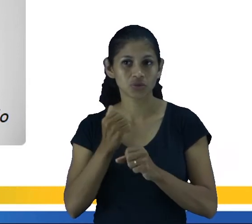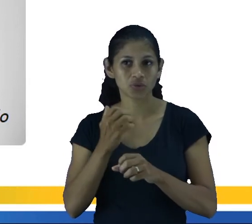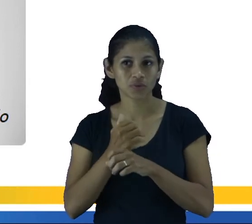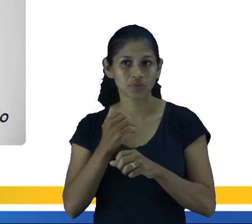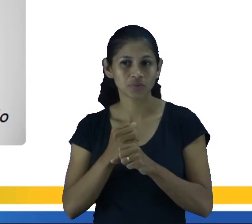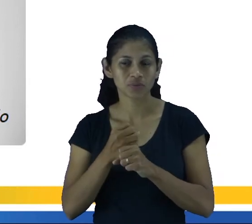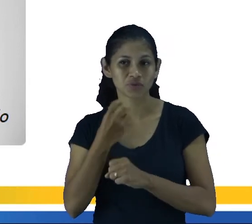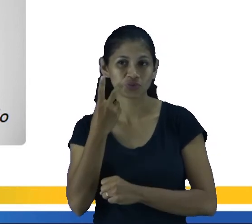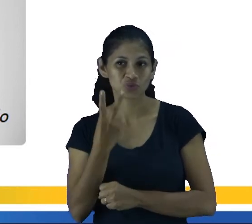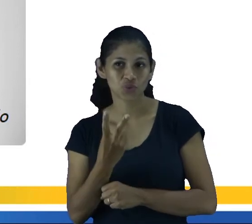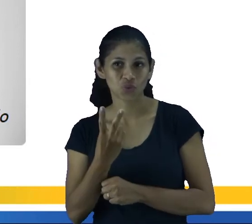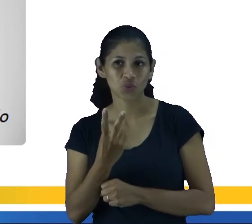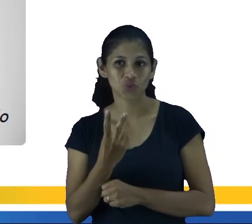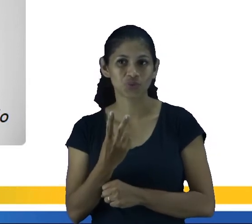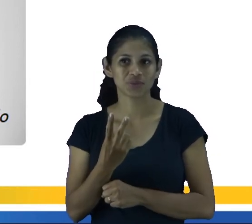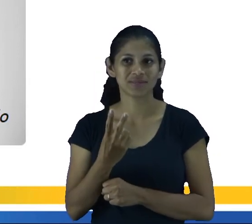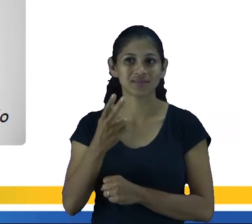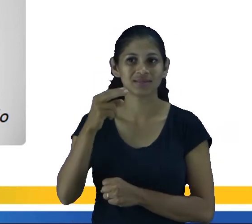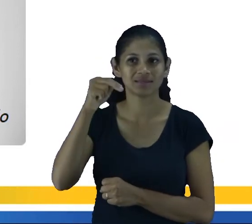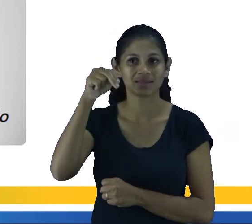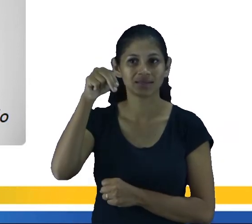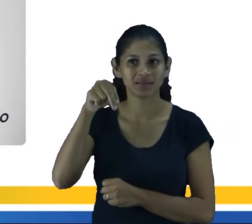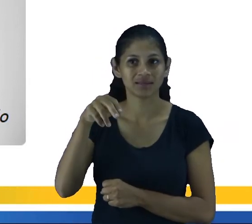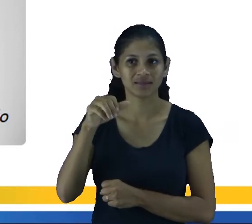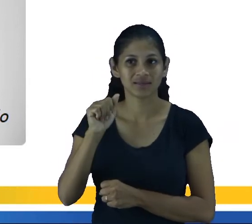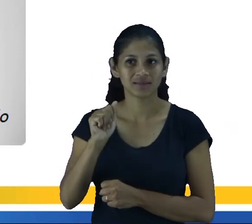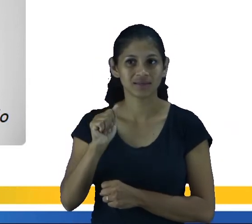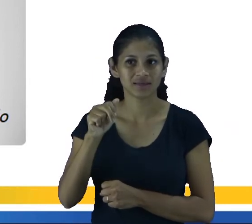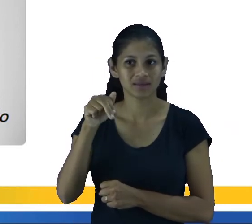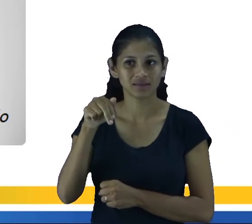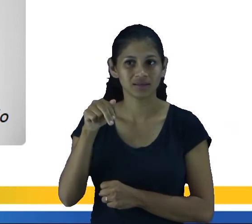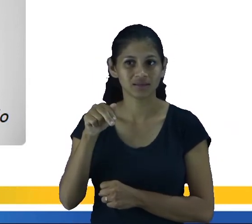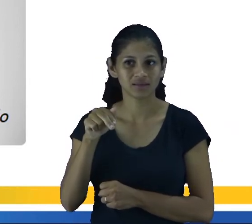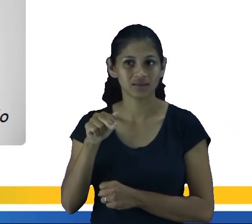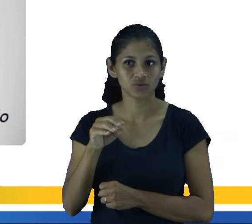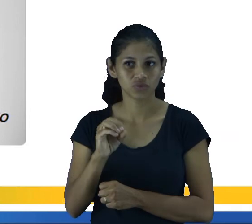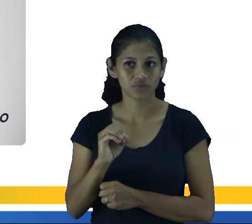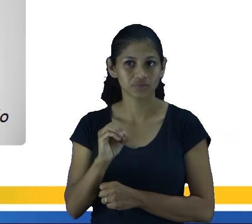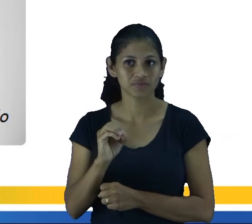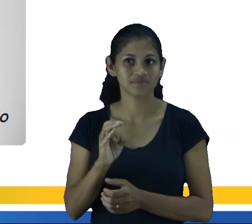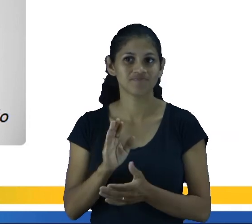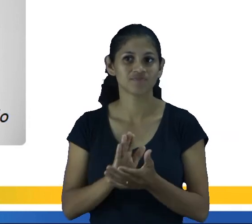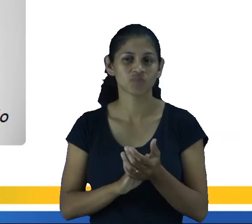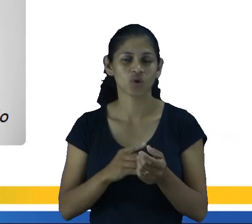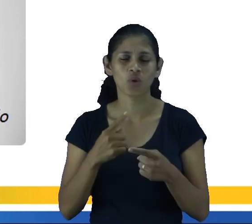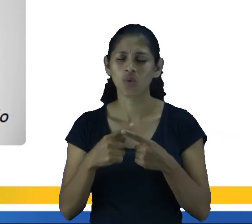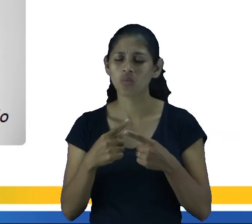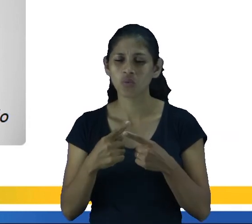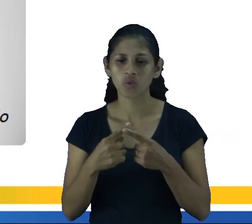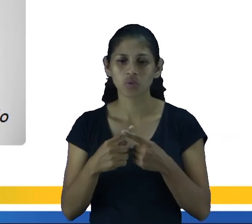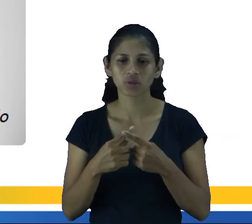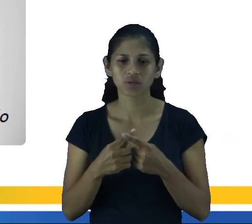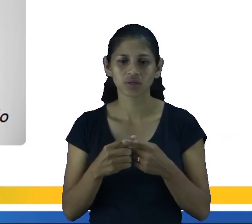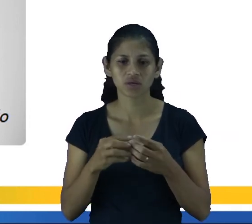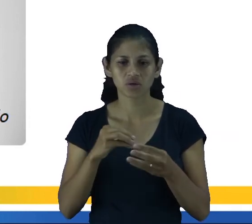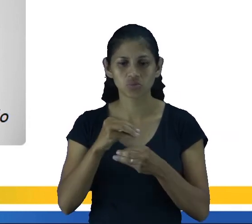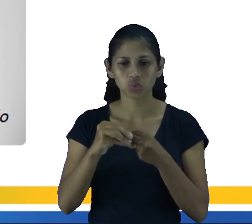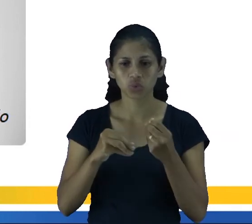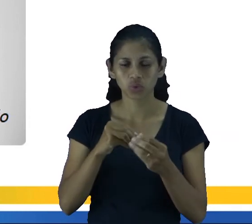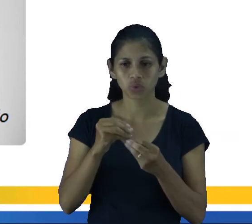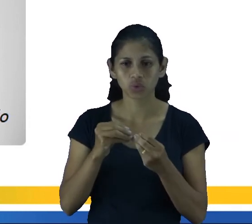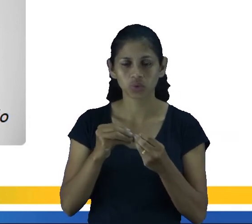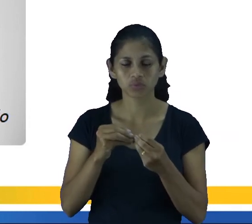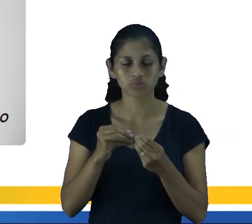solúveis. Então aqui não vai acontecer. Por quê? Porque não teve a formação de um precipitado, né? Ele não teve a formação de um